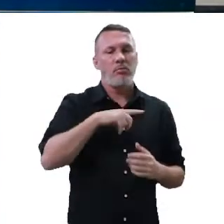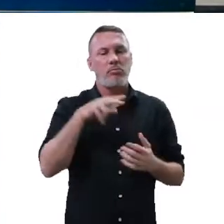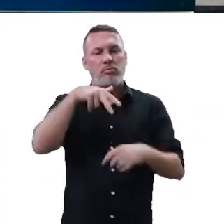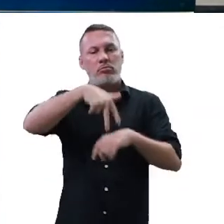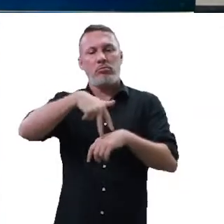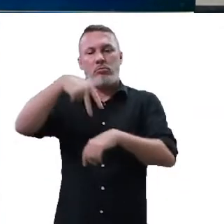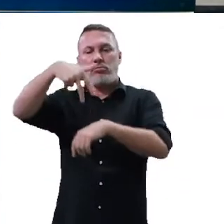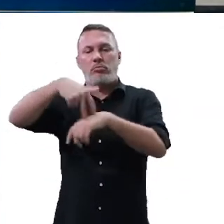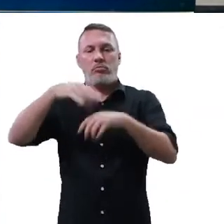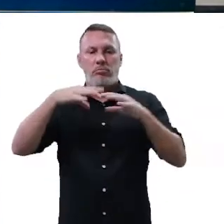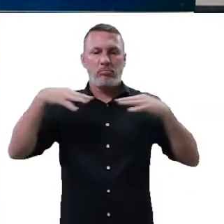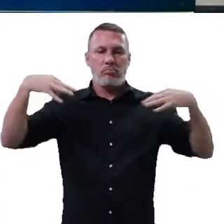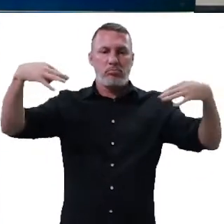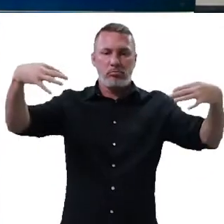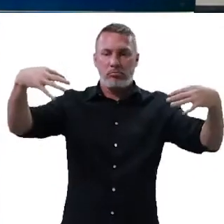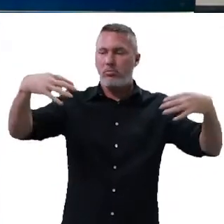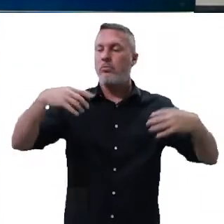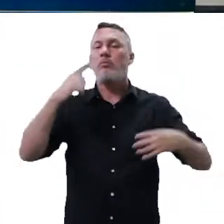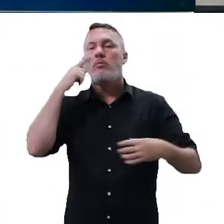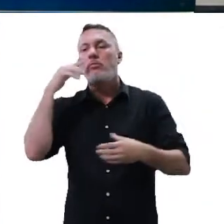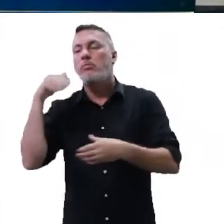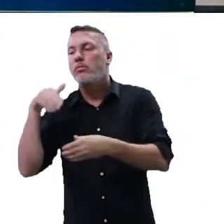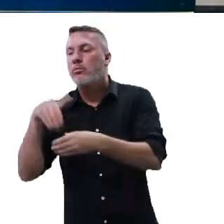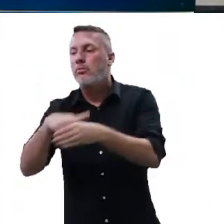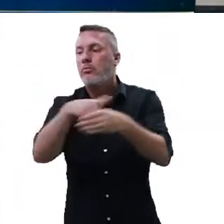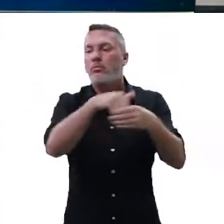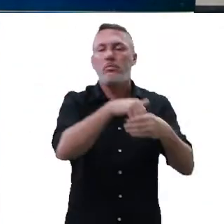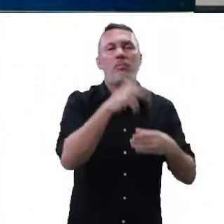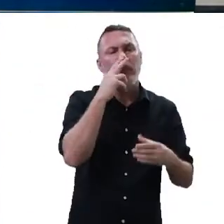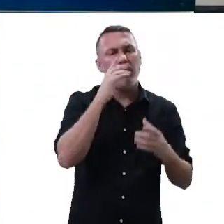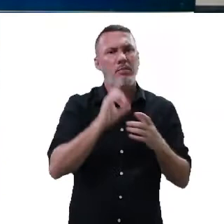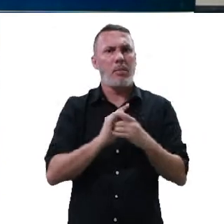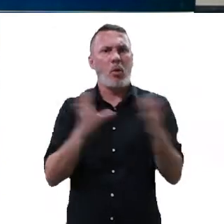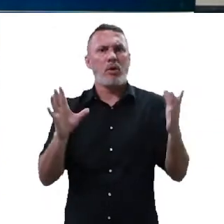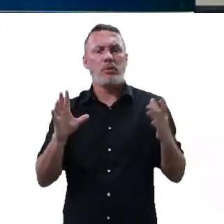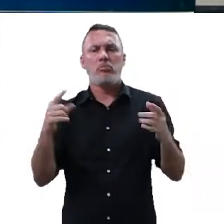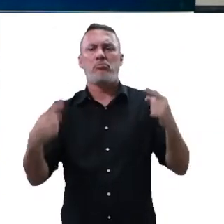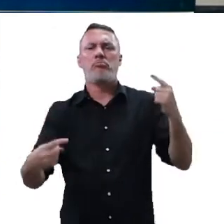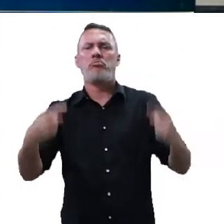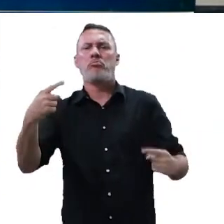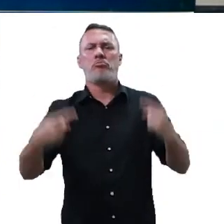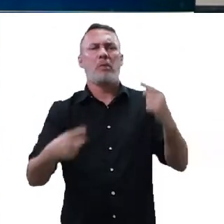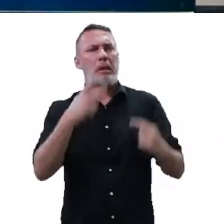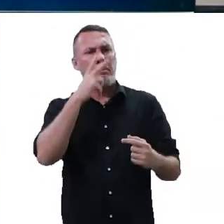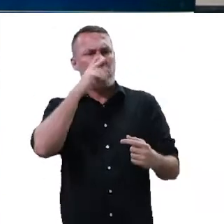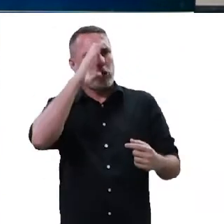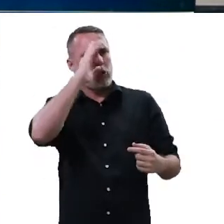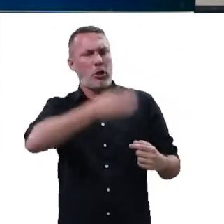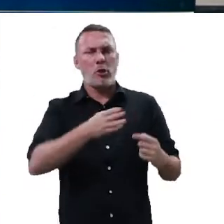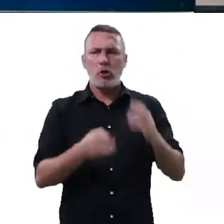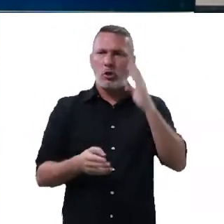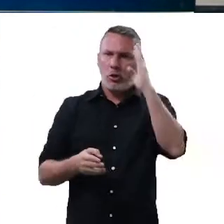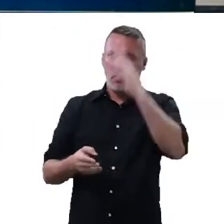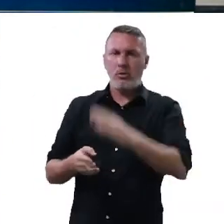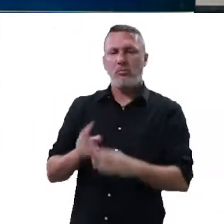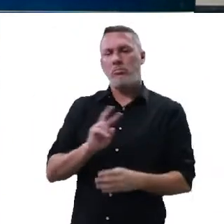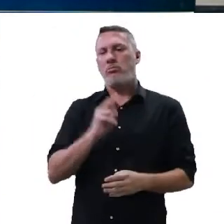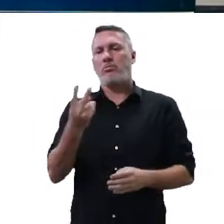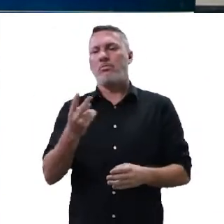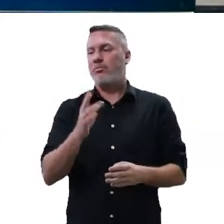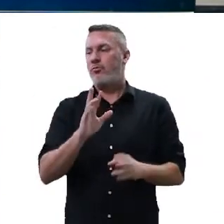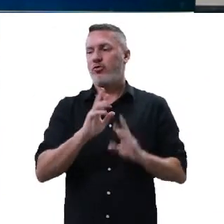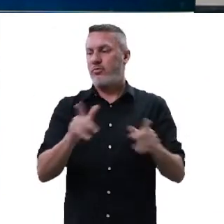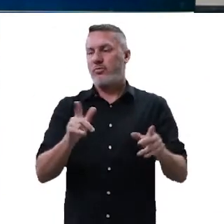aí fazia seus argumentos e depois as pessoas votavam. Era uma democracia direta, né? E